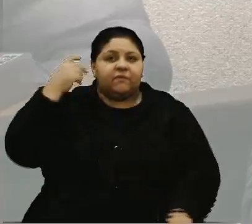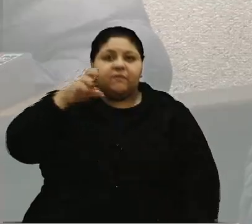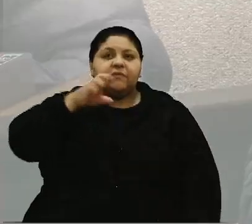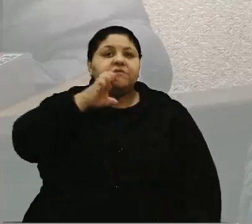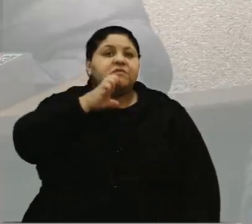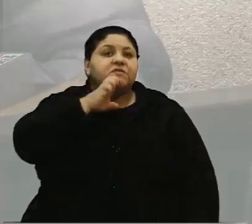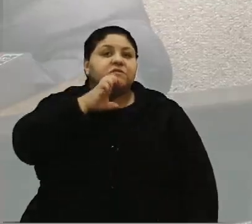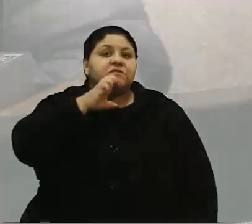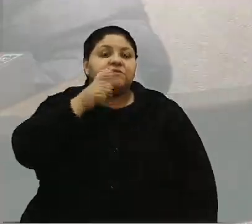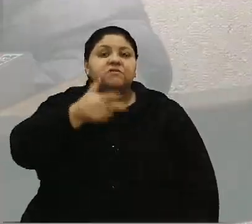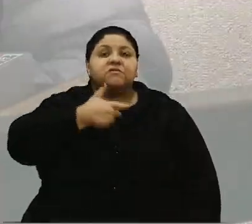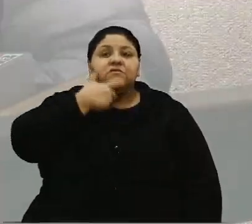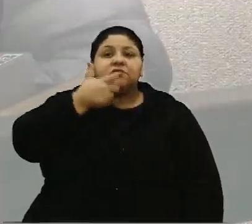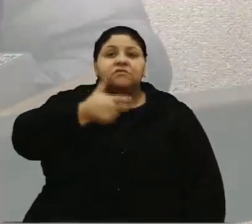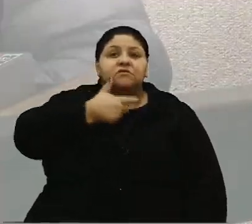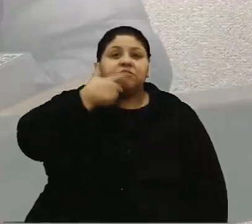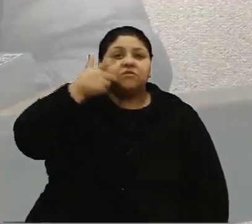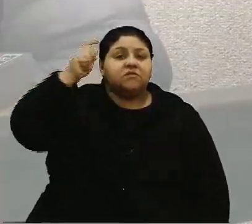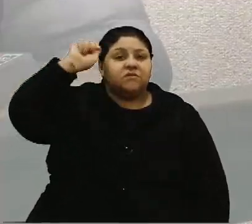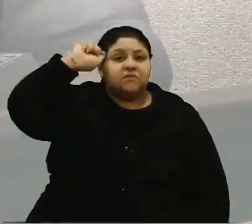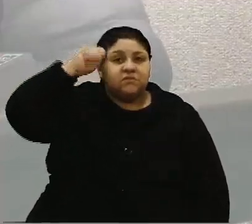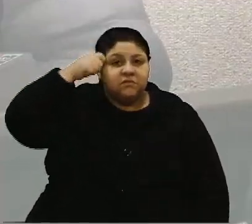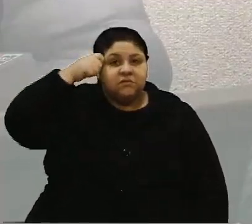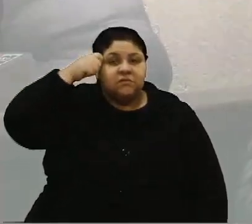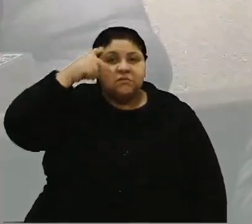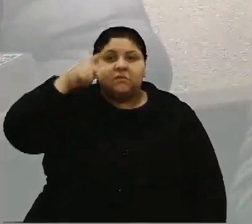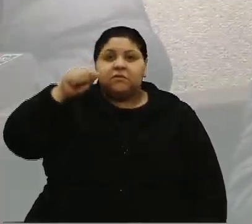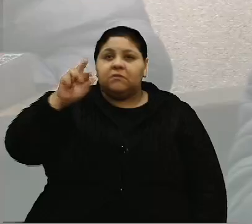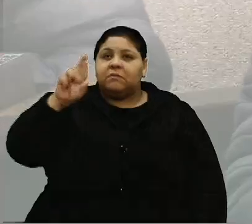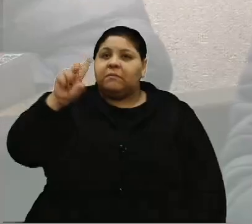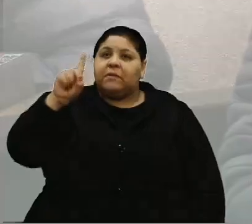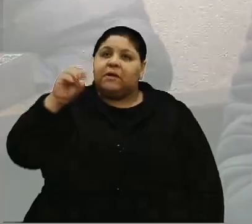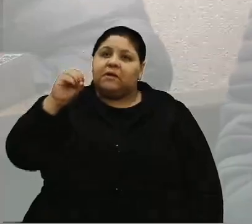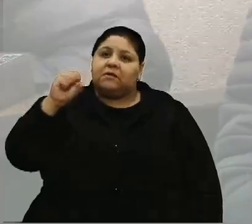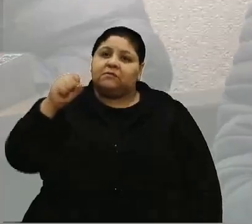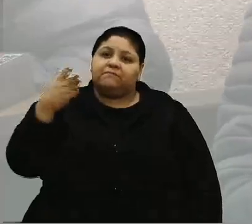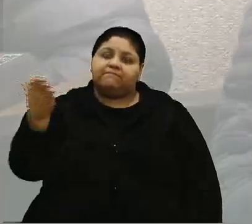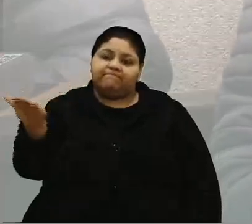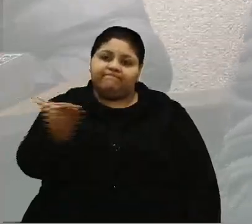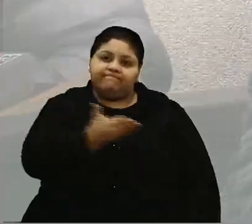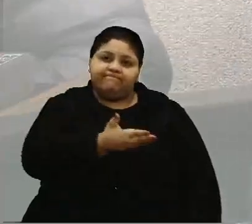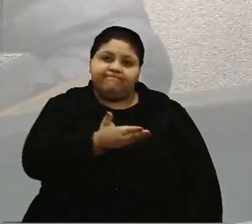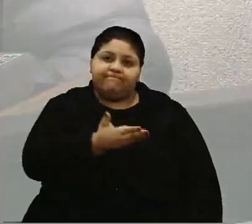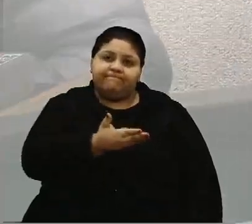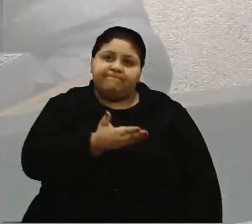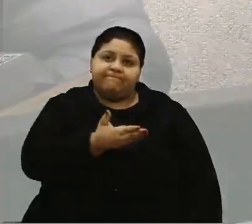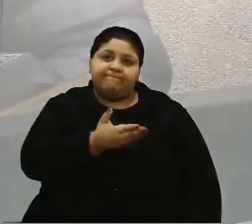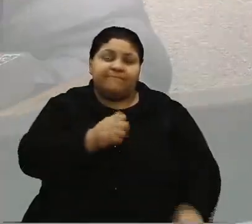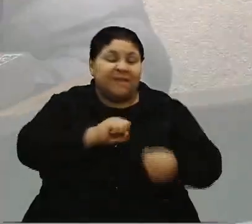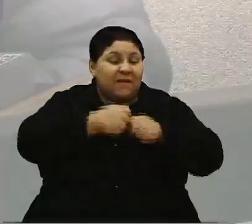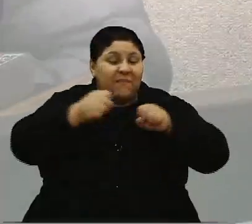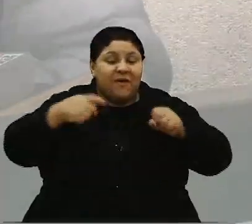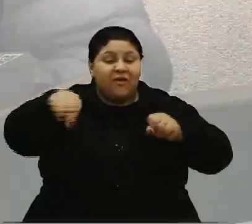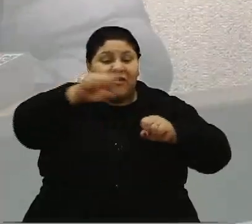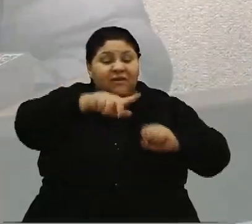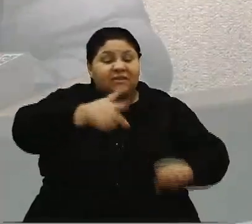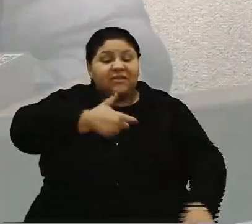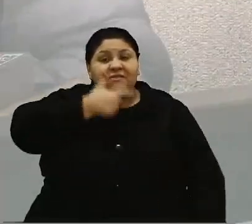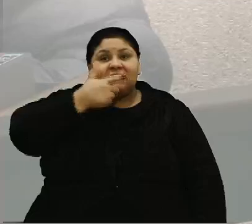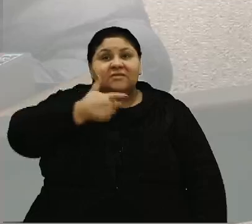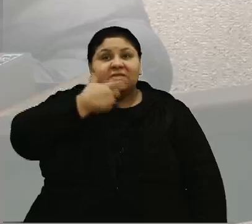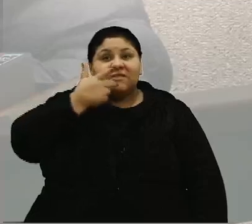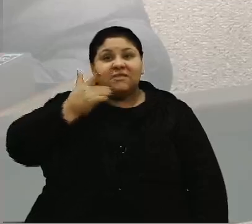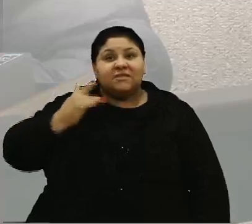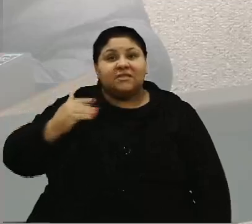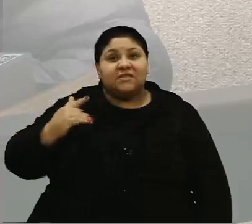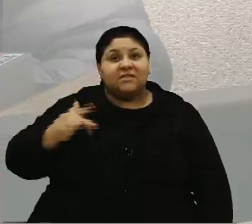fala sobre negros, sobre pardos, gente, é maior do que isso. A gente está falando de saúde